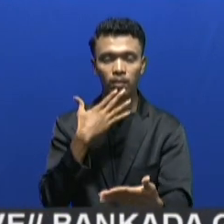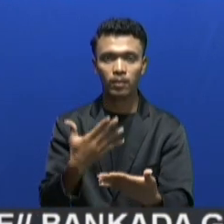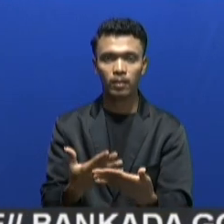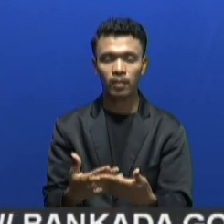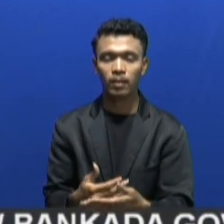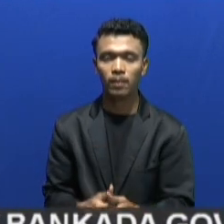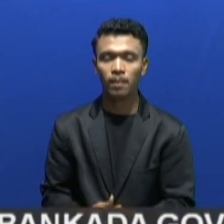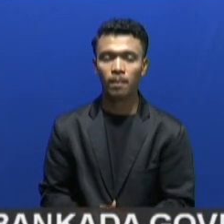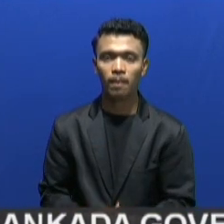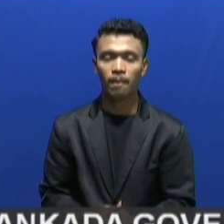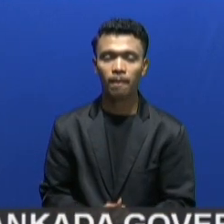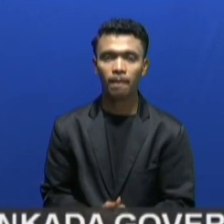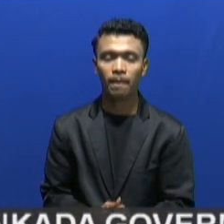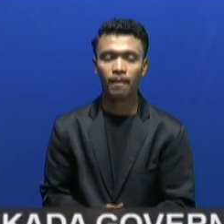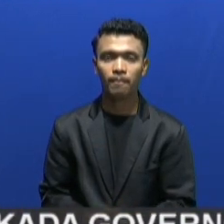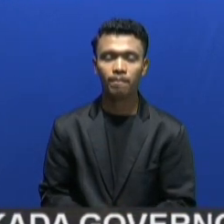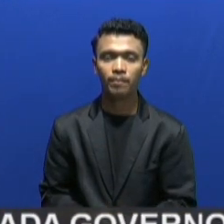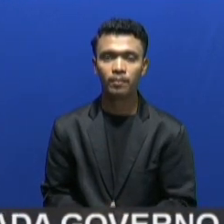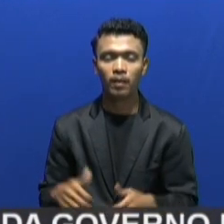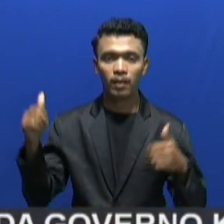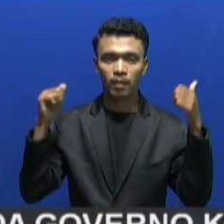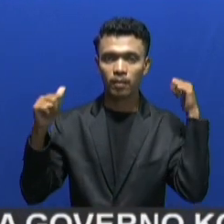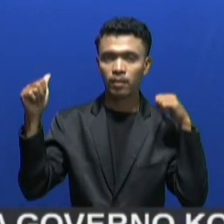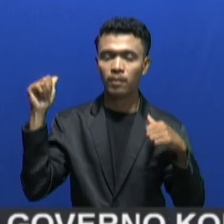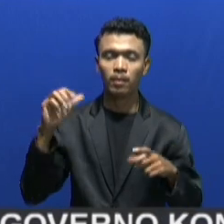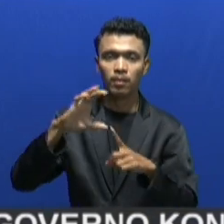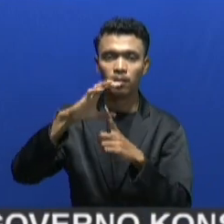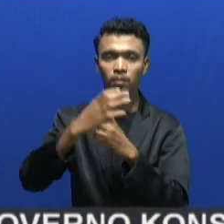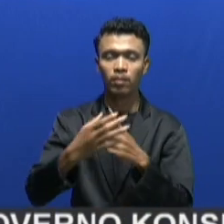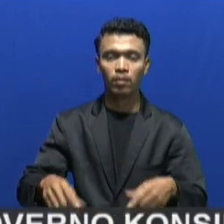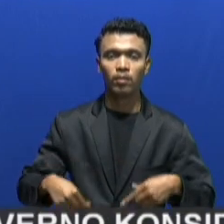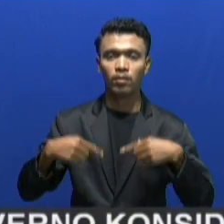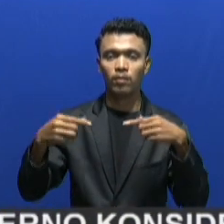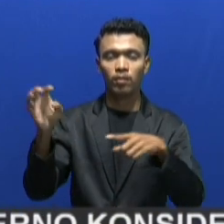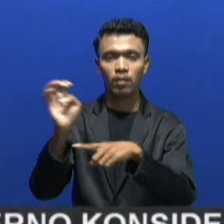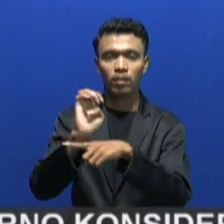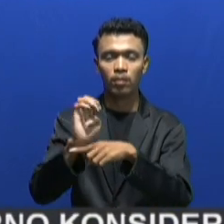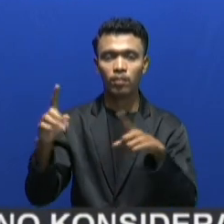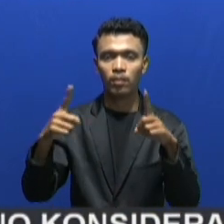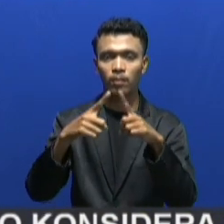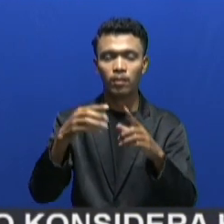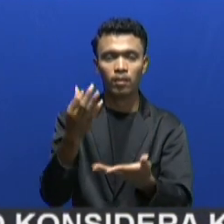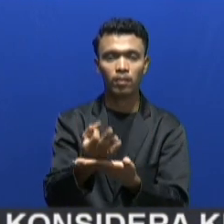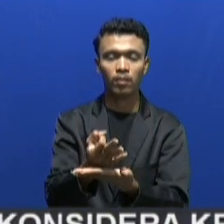né? Mas a atividade de tarabando nem foi benefício econômico, mas ser né? Rendimento